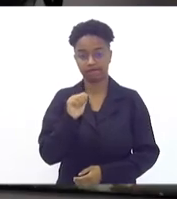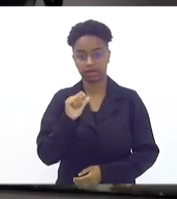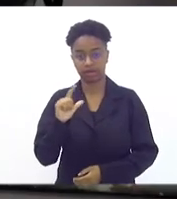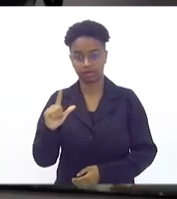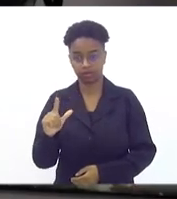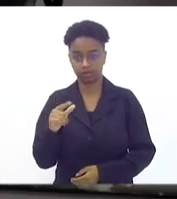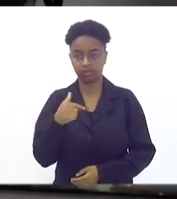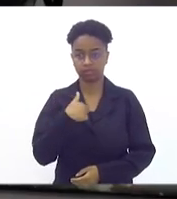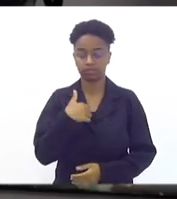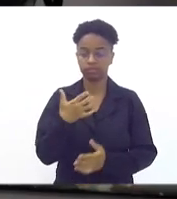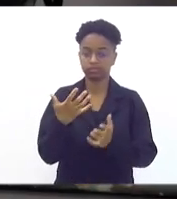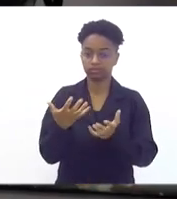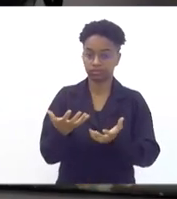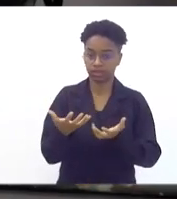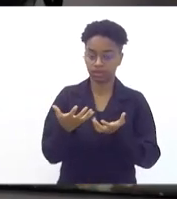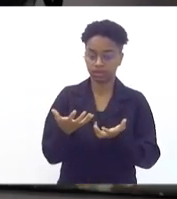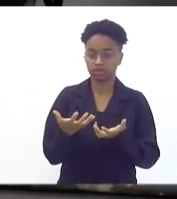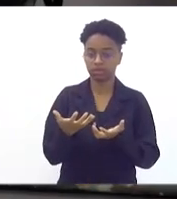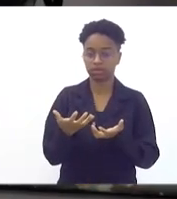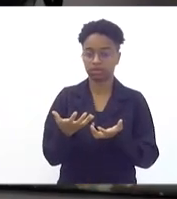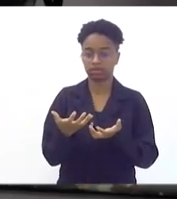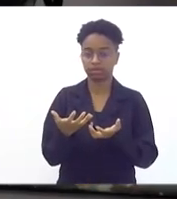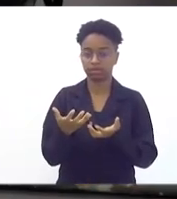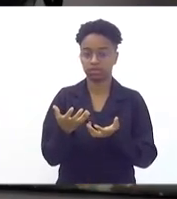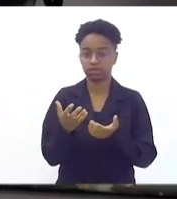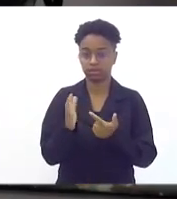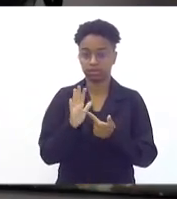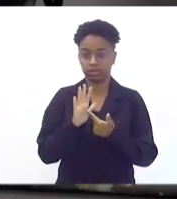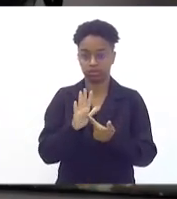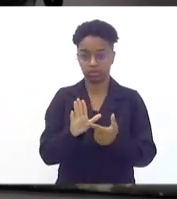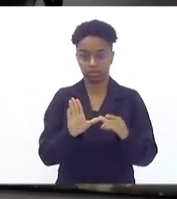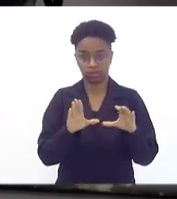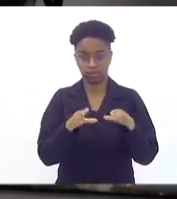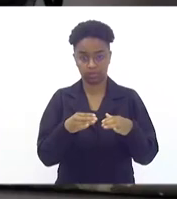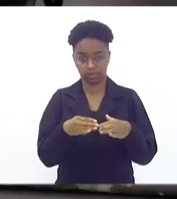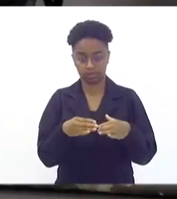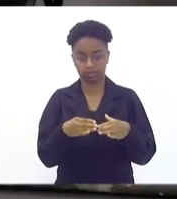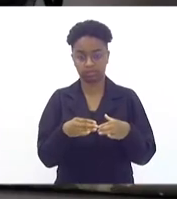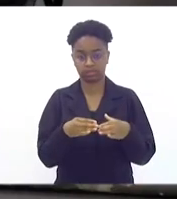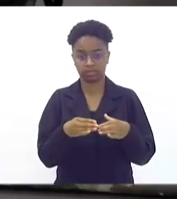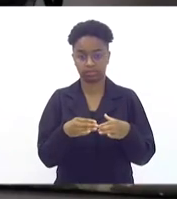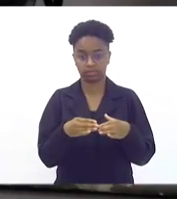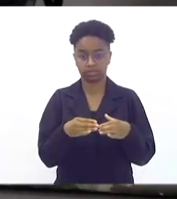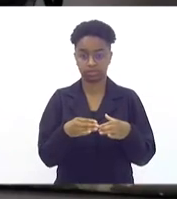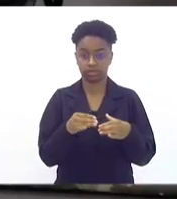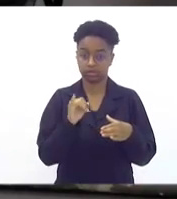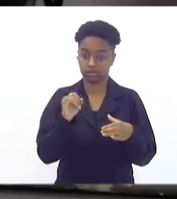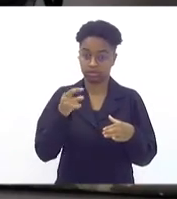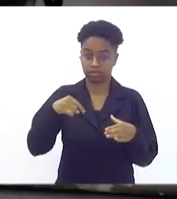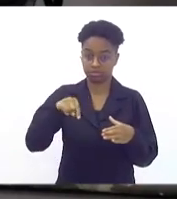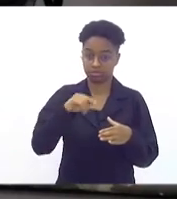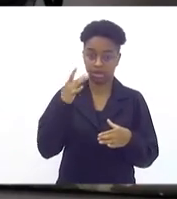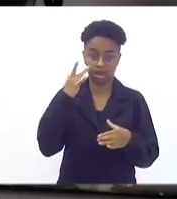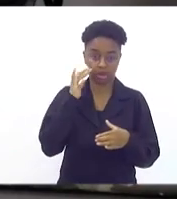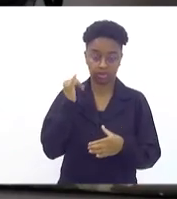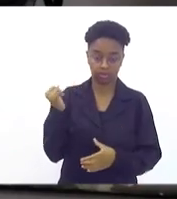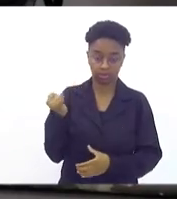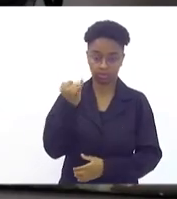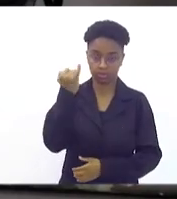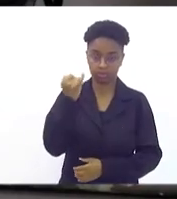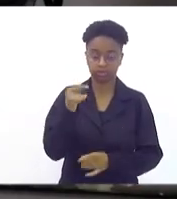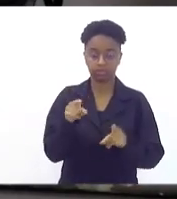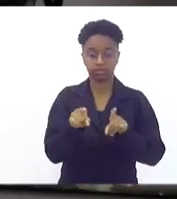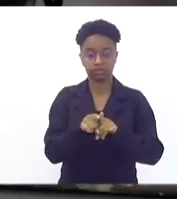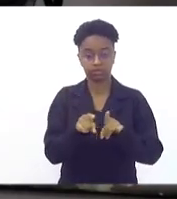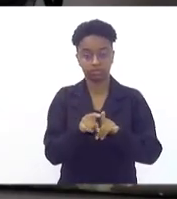inclusive apresentar a comissão caso ache necessário dizer